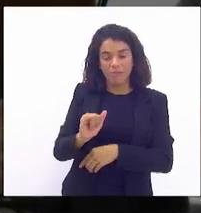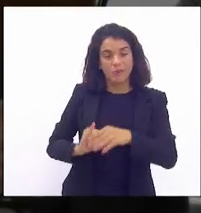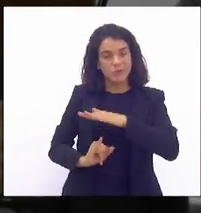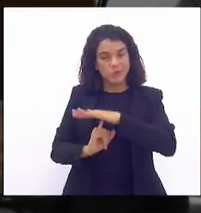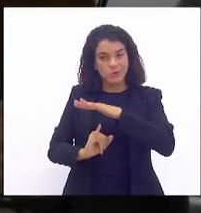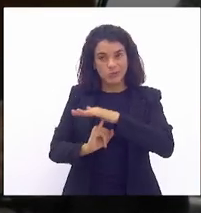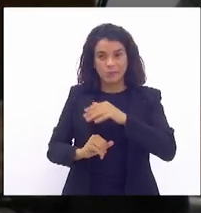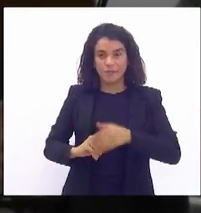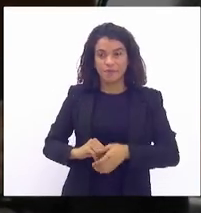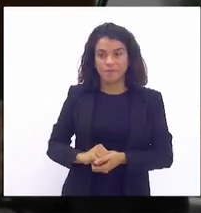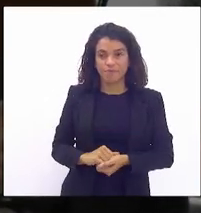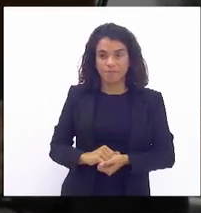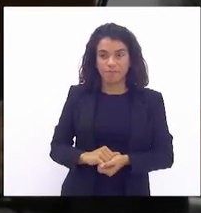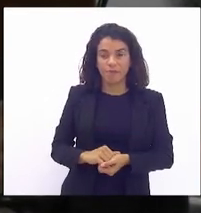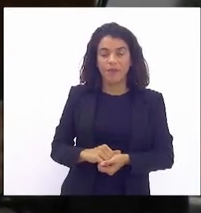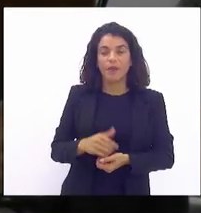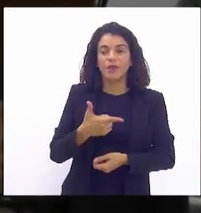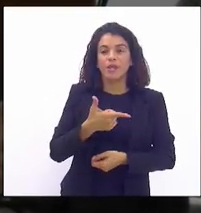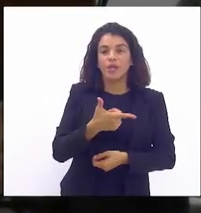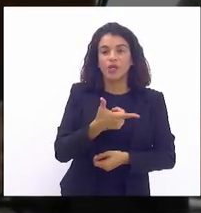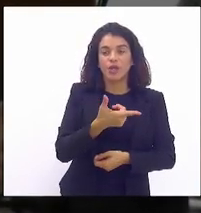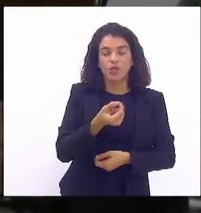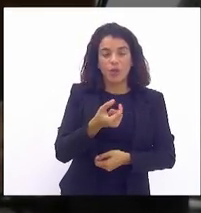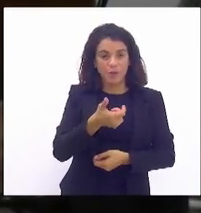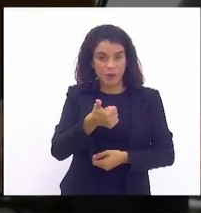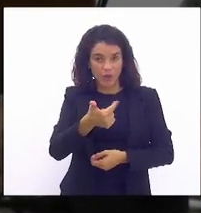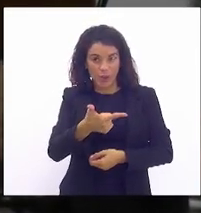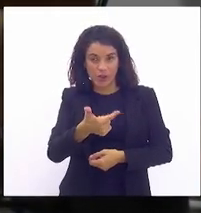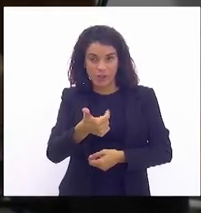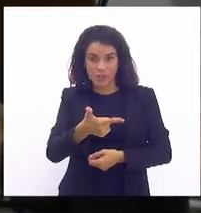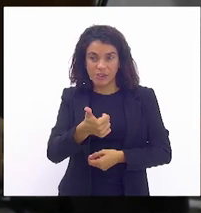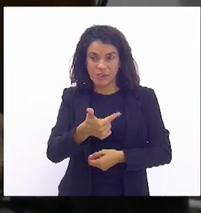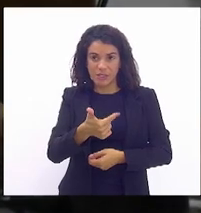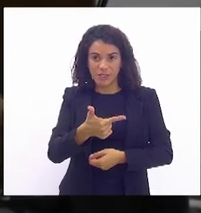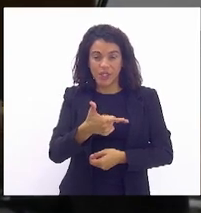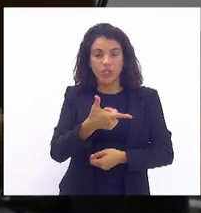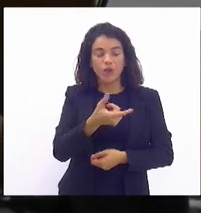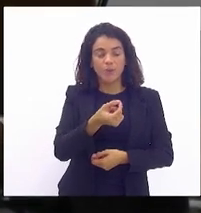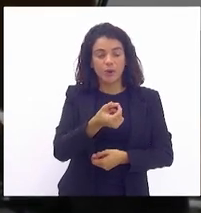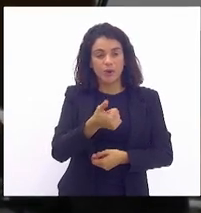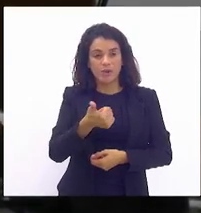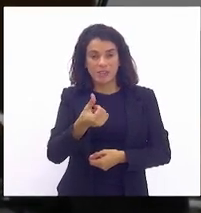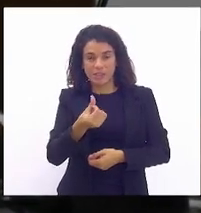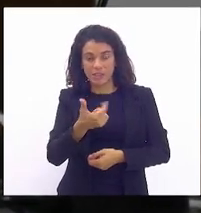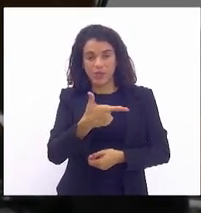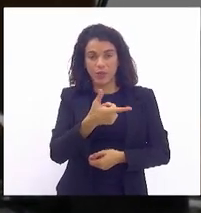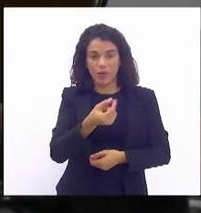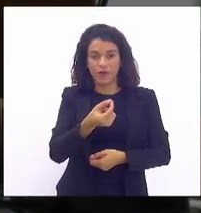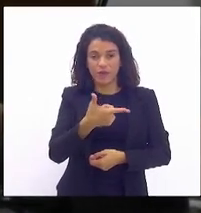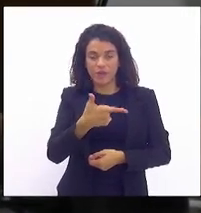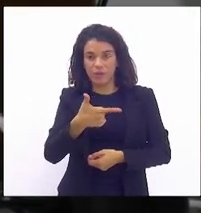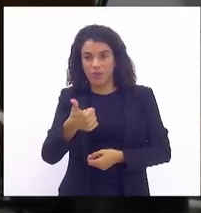TACs em 2012, 16 e 21.